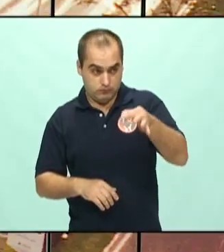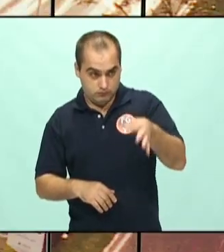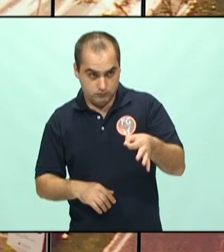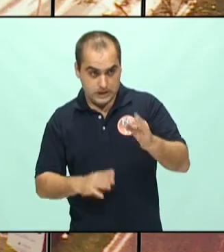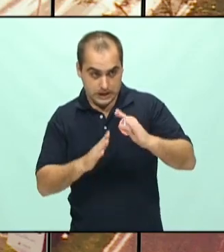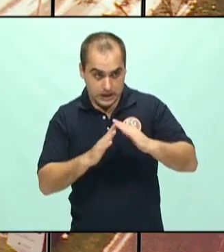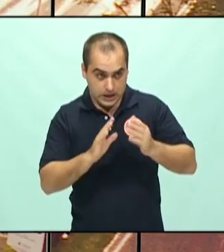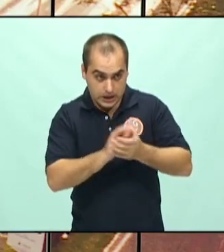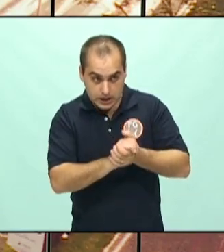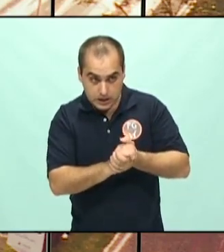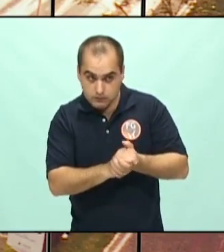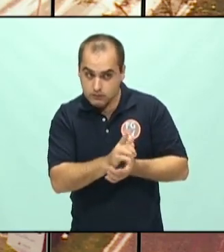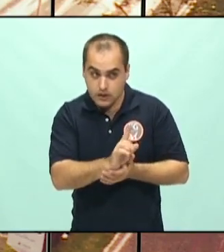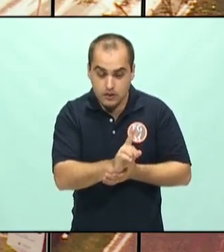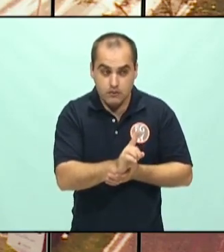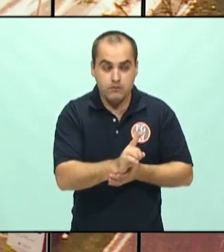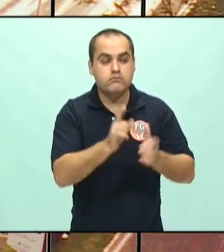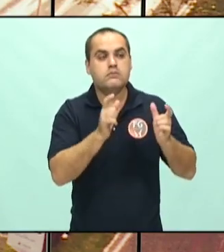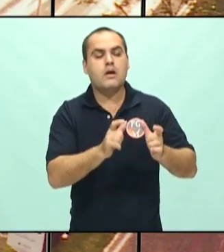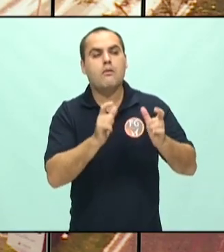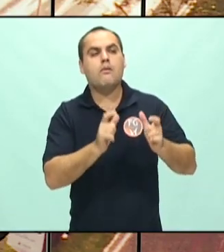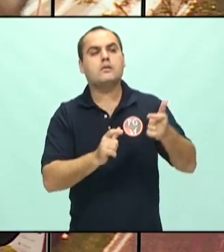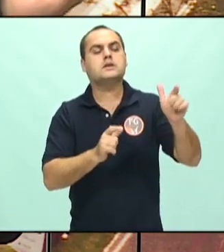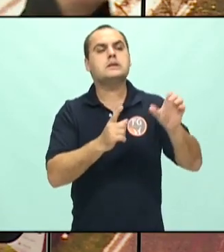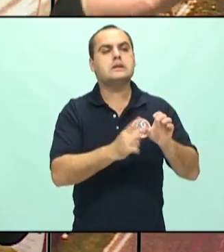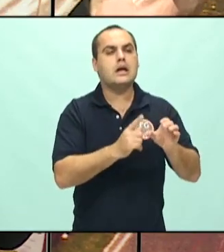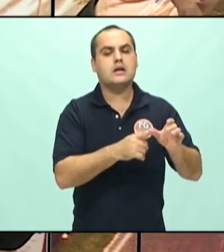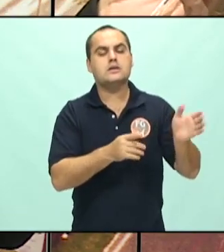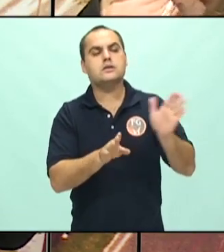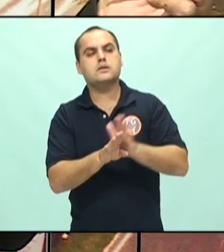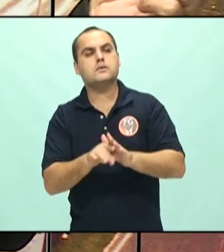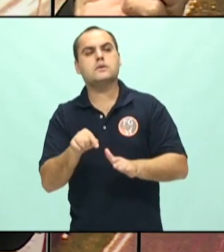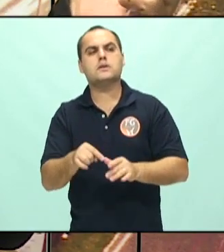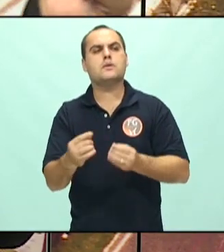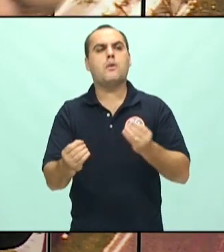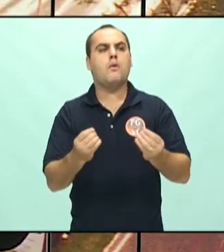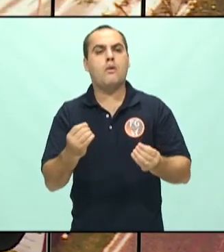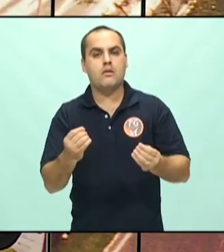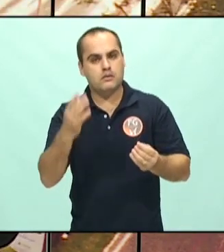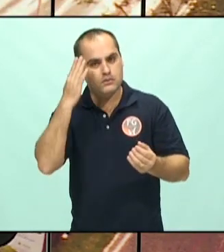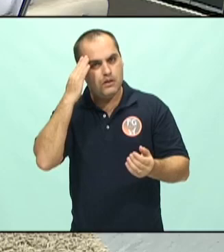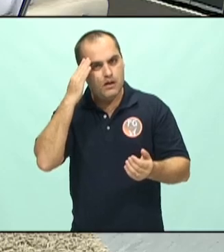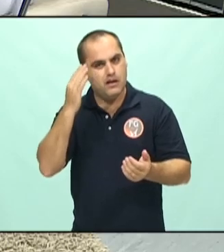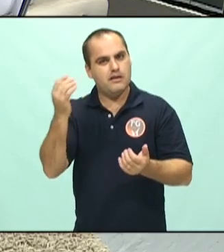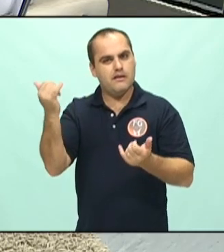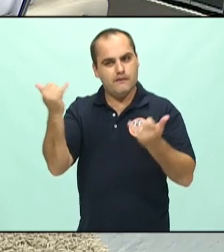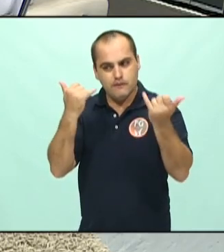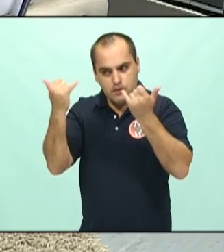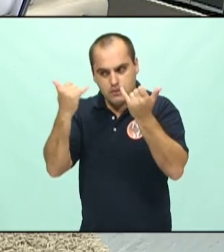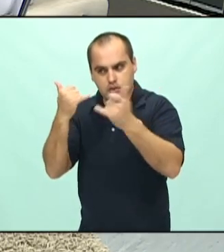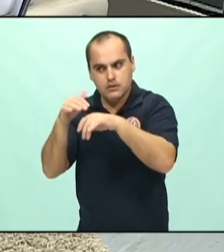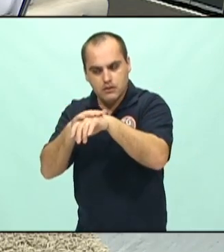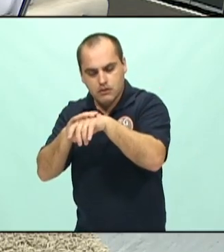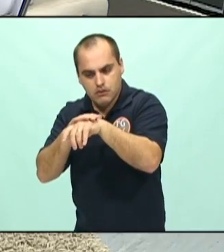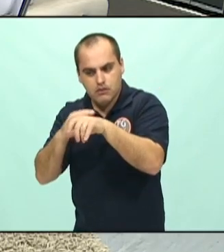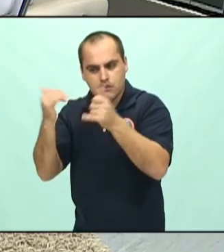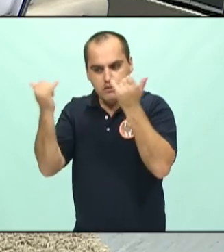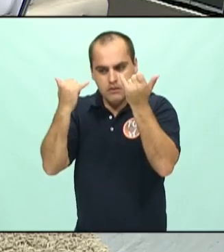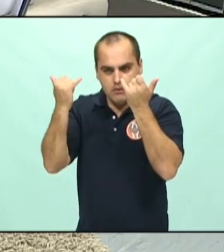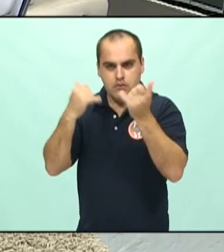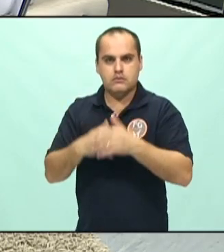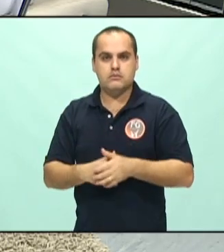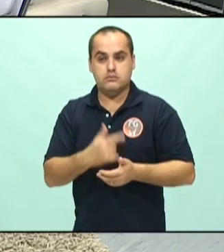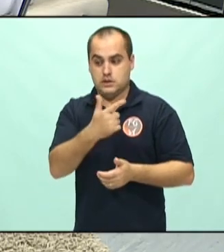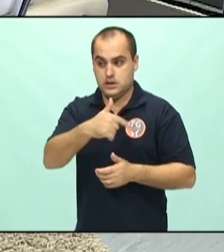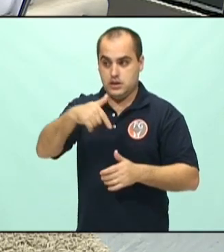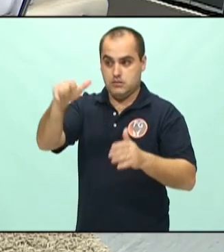casado não é a da onde você veio era eram r recolhidas as pessoas levava para